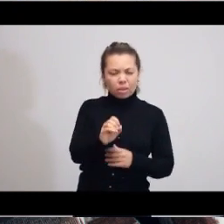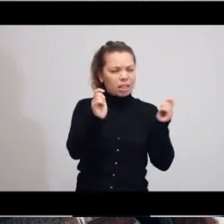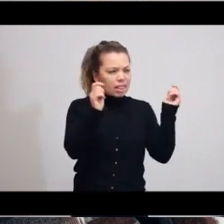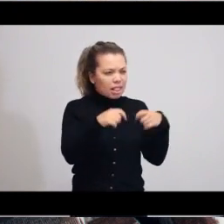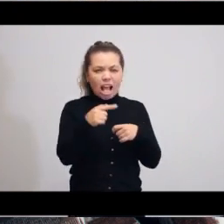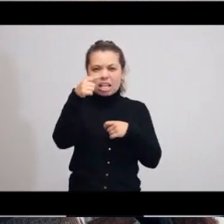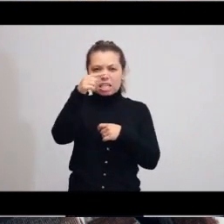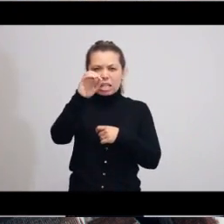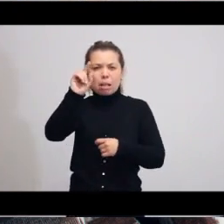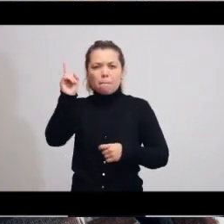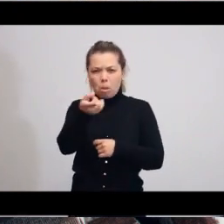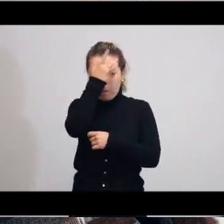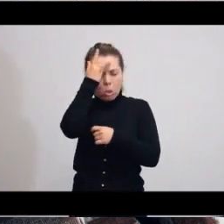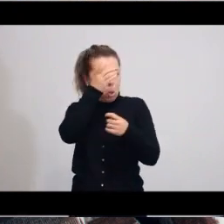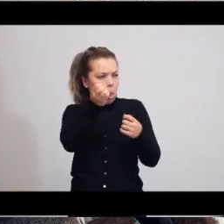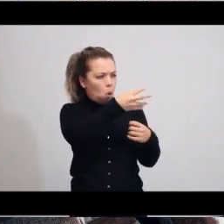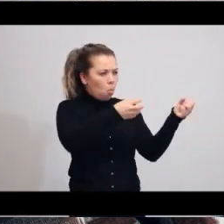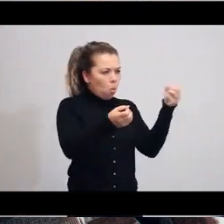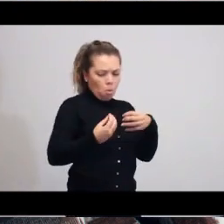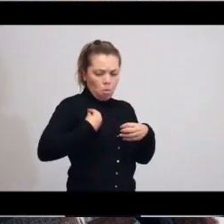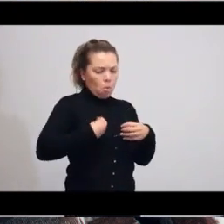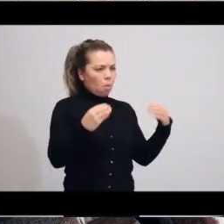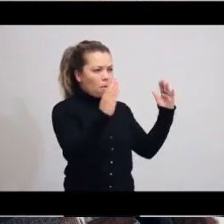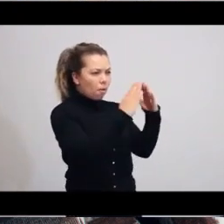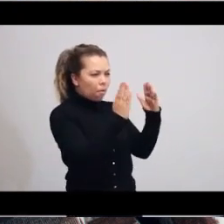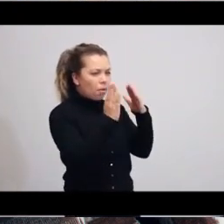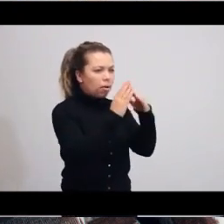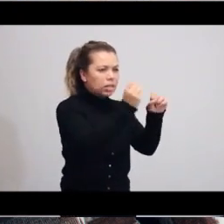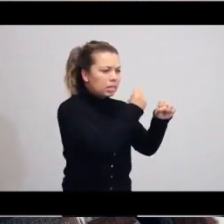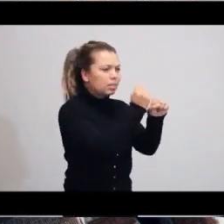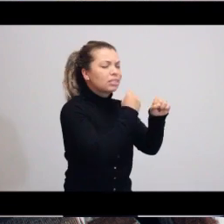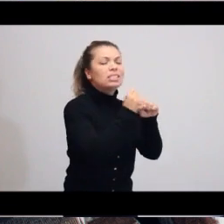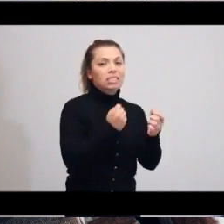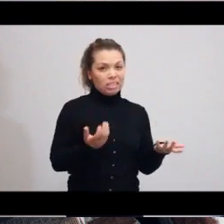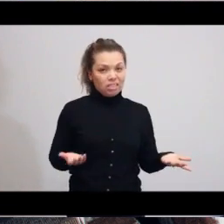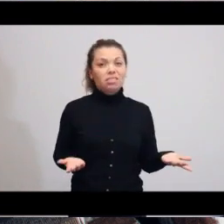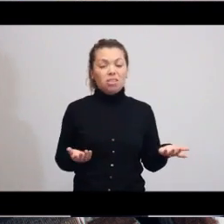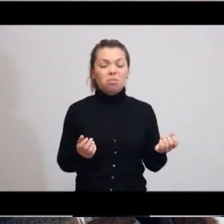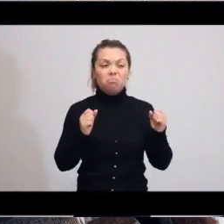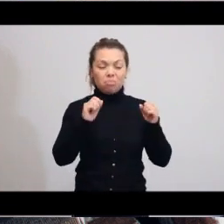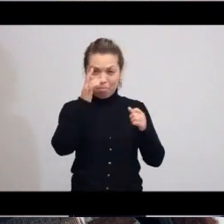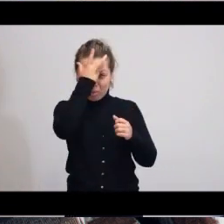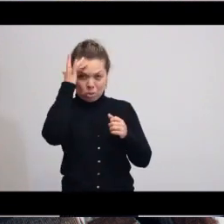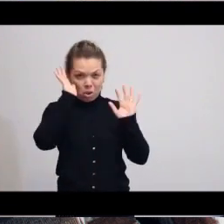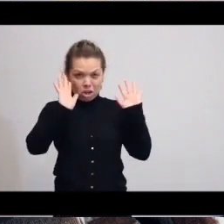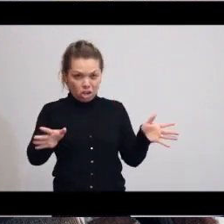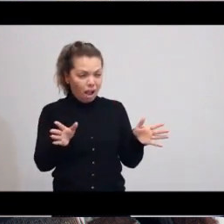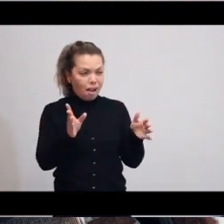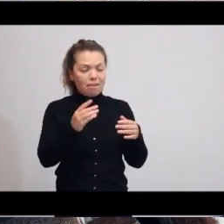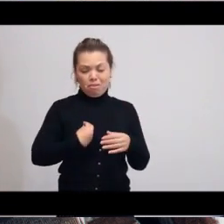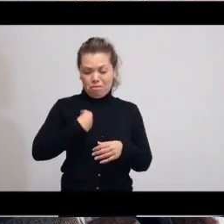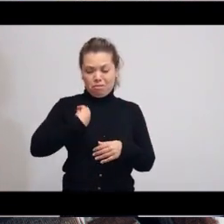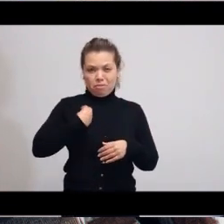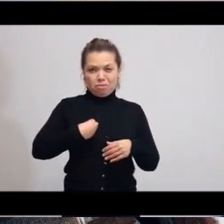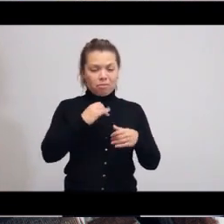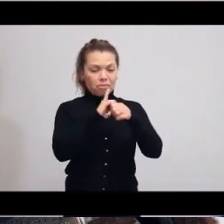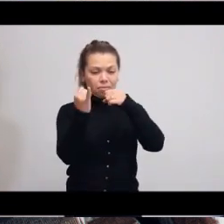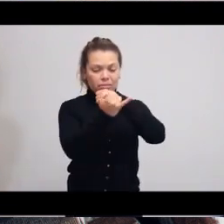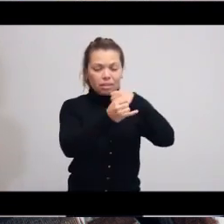de Tordesilhas pode ser descrita da seguinte maneira: se a coroa de Castela ambicionava que seus limites se estendessem